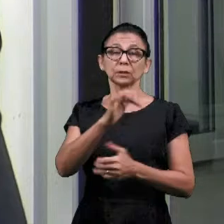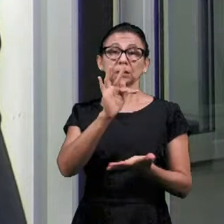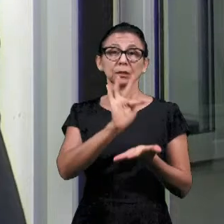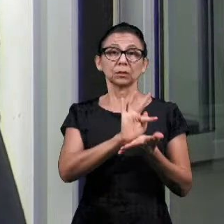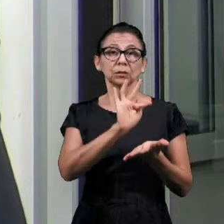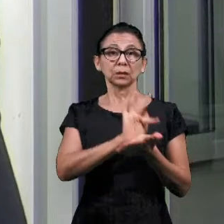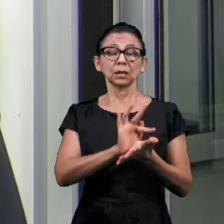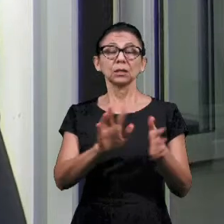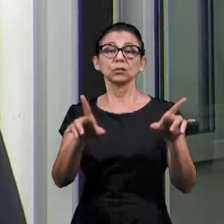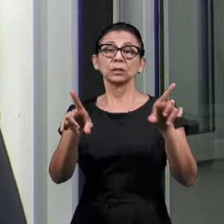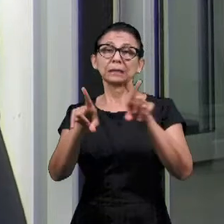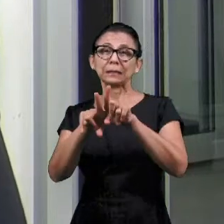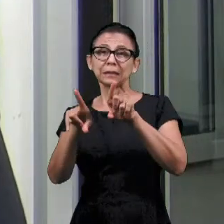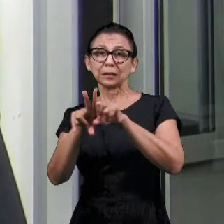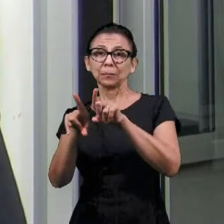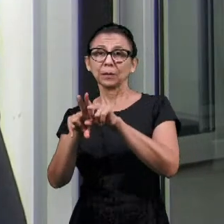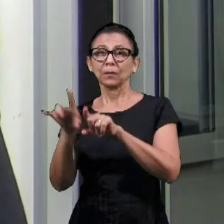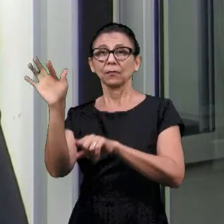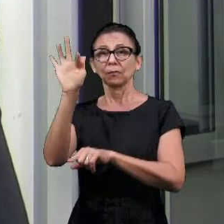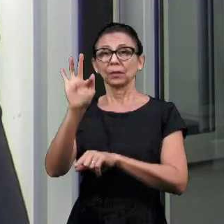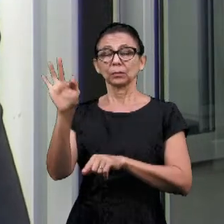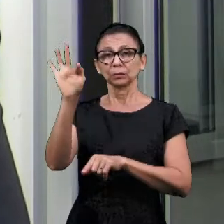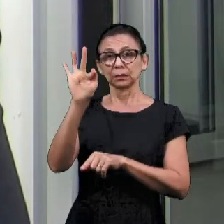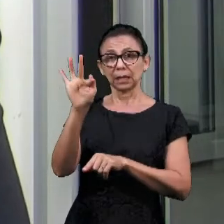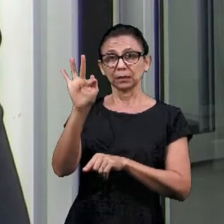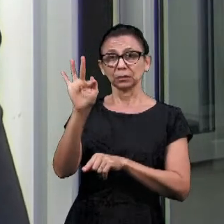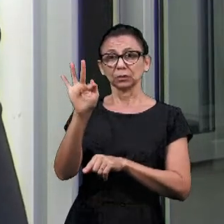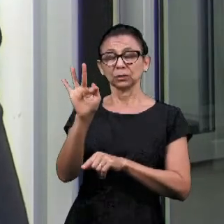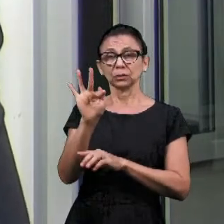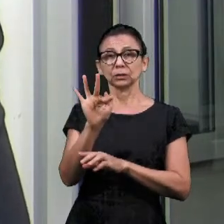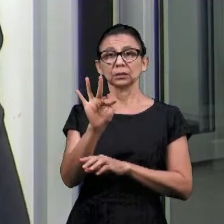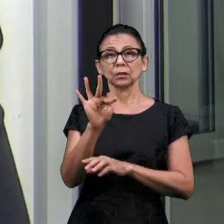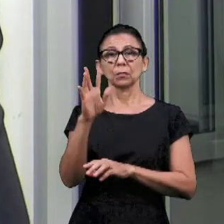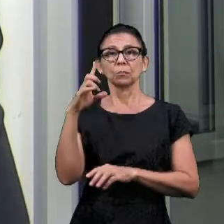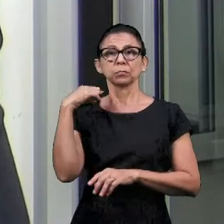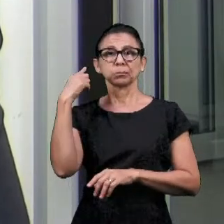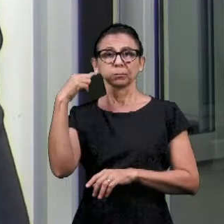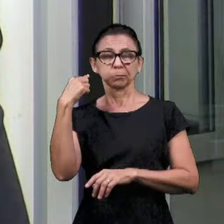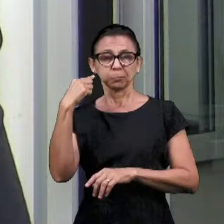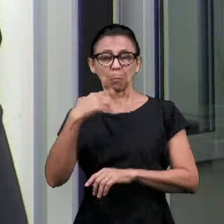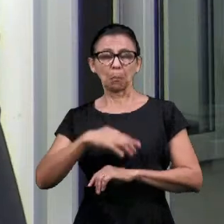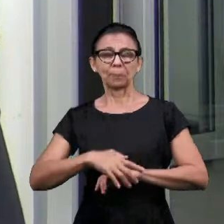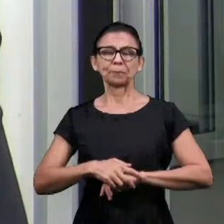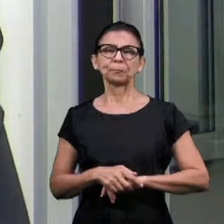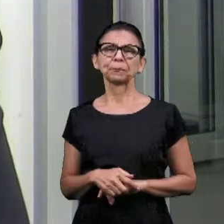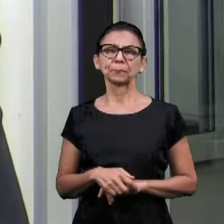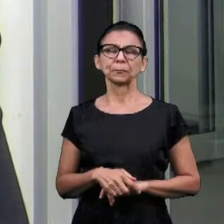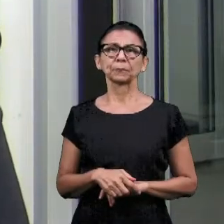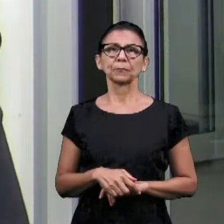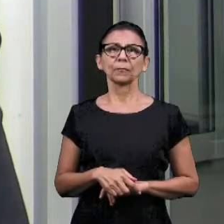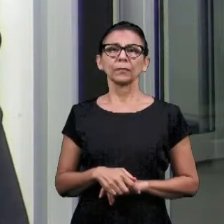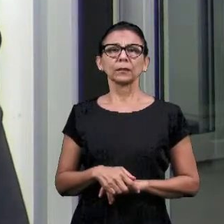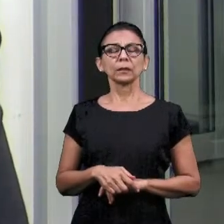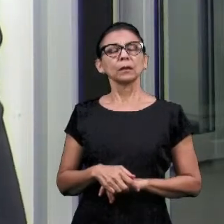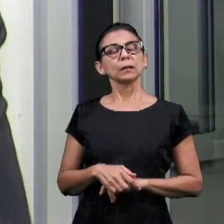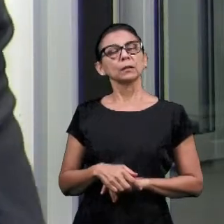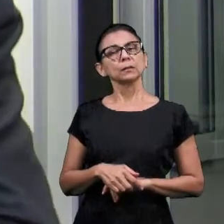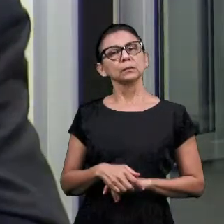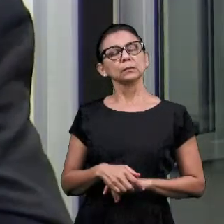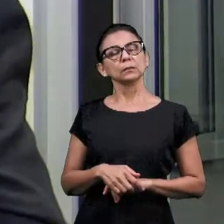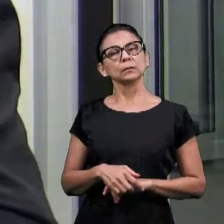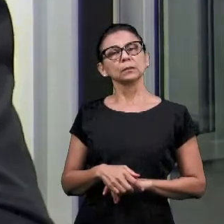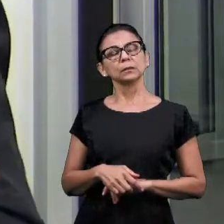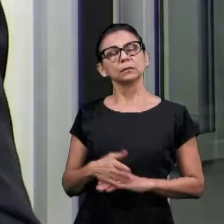pai tinha algumas formações acadêmicas. E ele conheceu a obra. Ele e a esposa conheceram a obra e ele